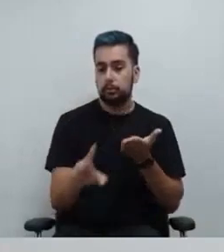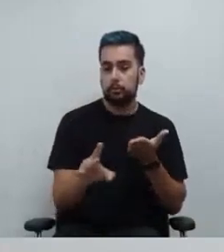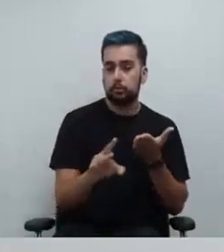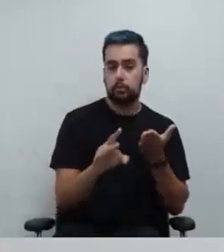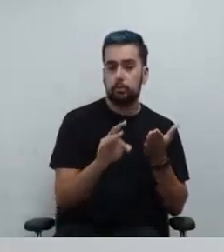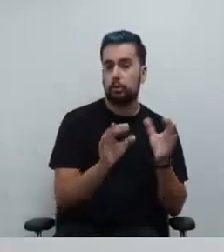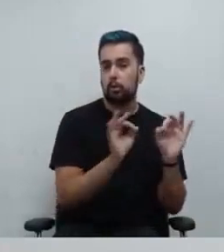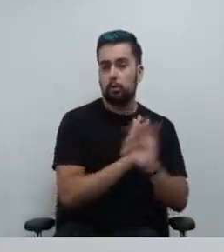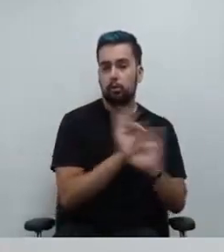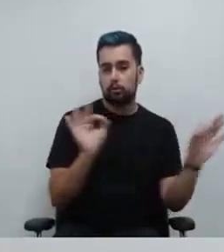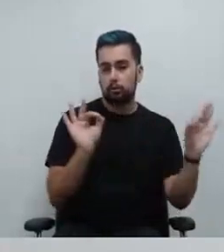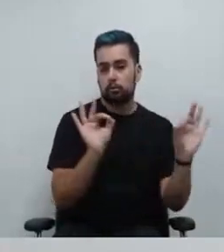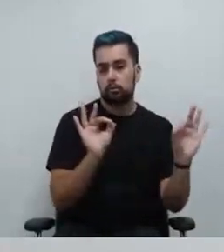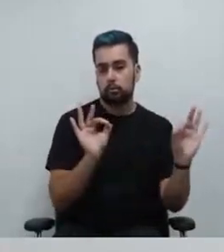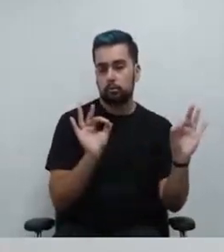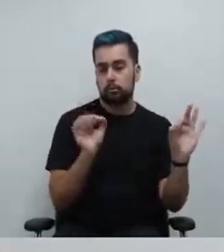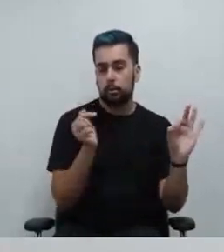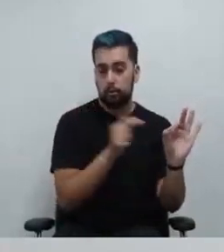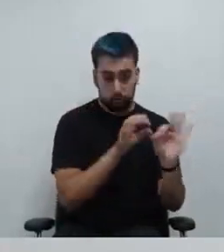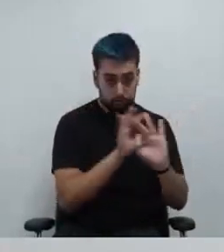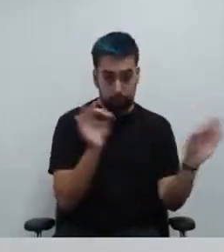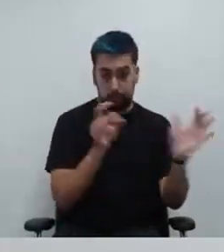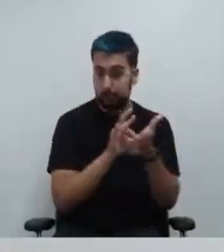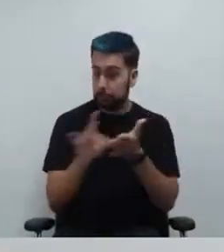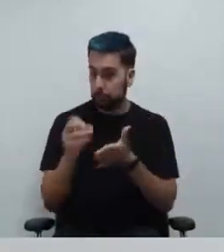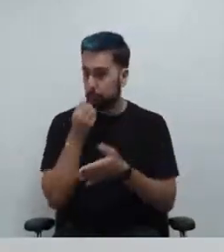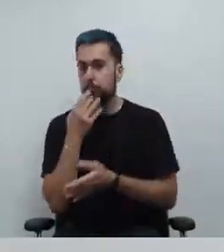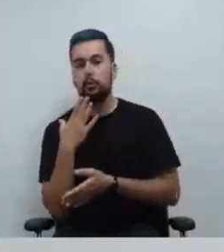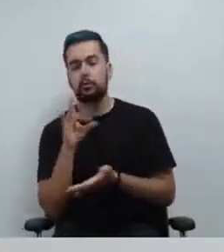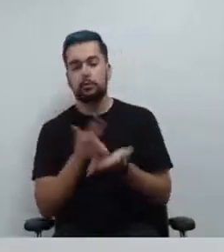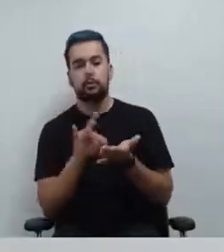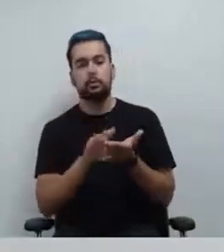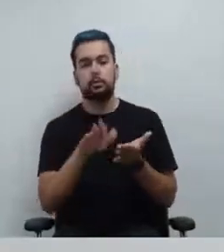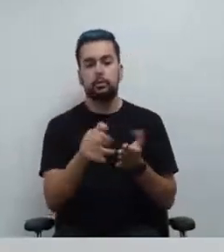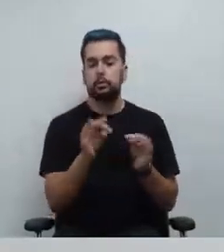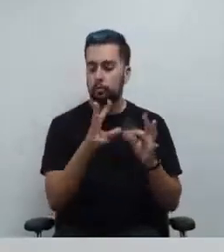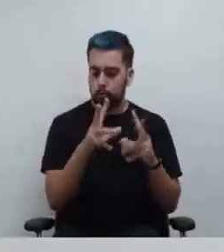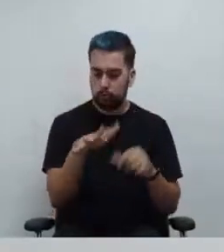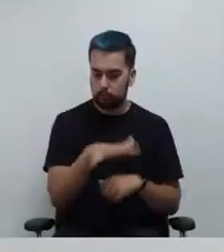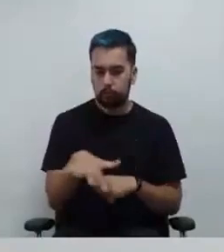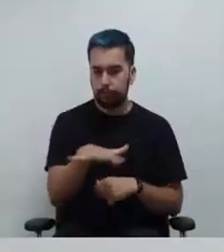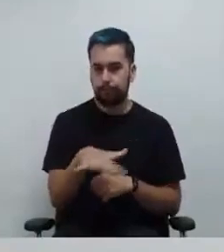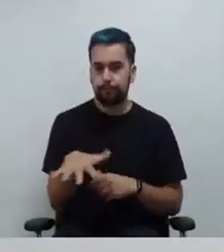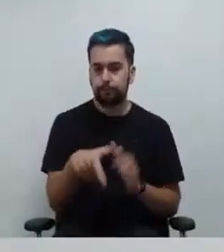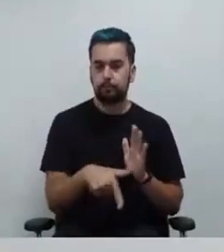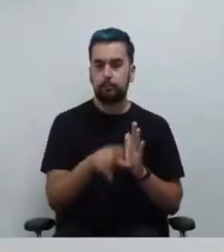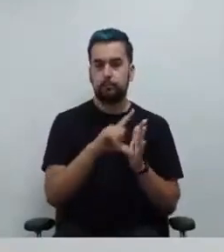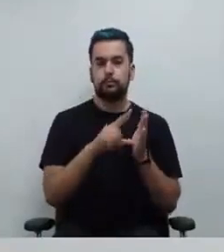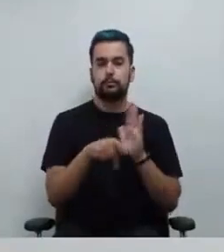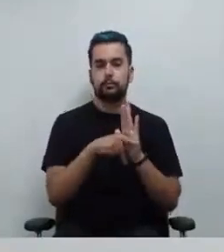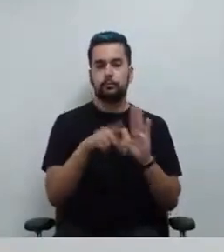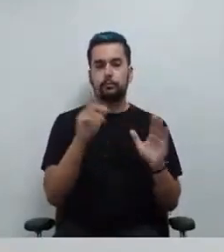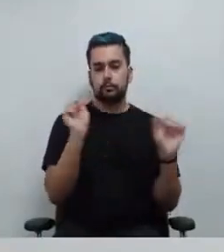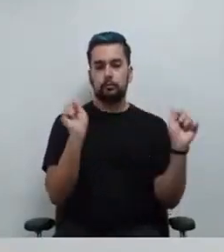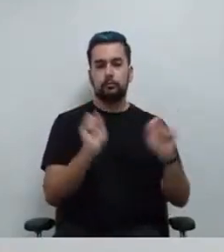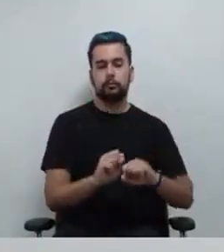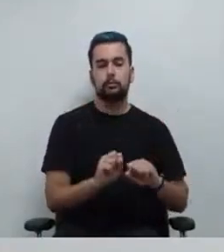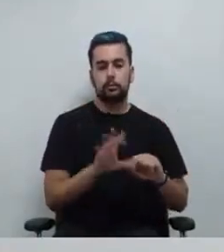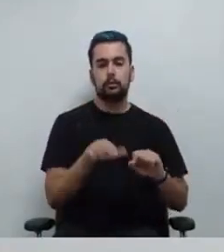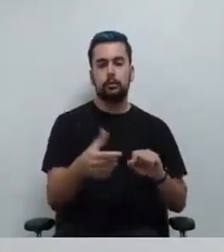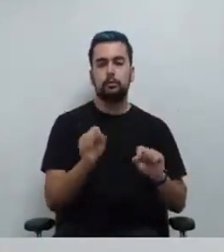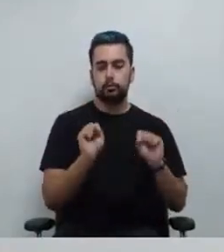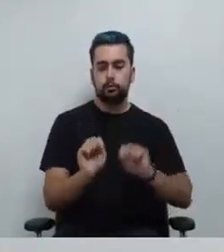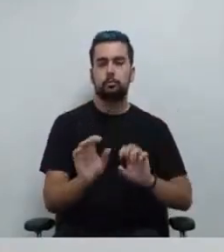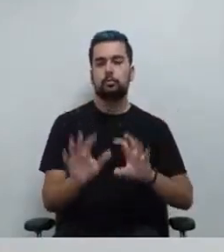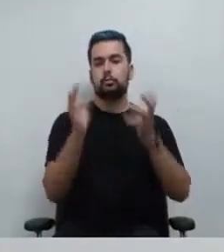possibilidade de definição de todo desse cenário que antecede um cenário de posse, acho que isso já pode